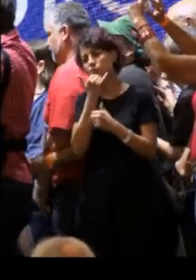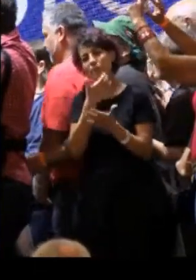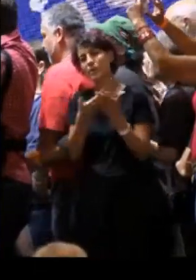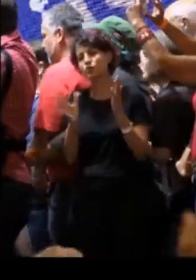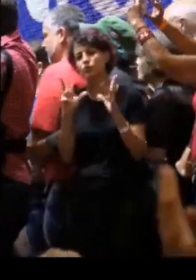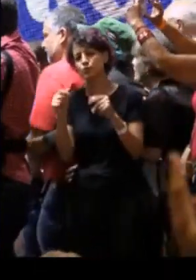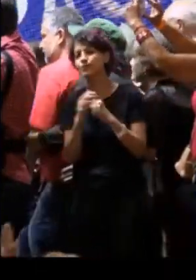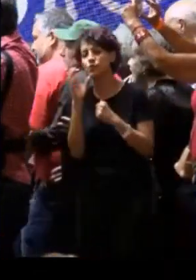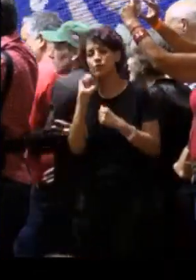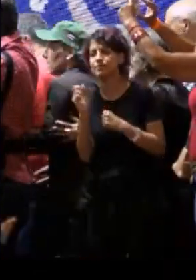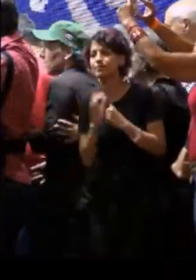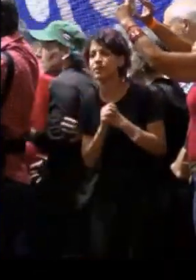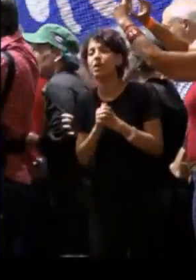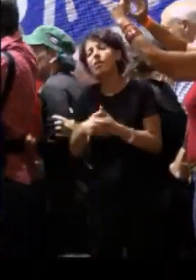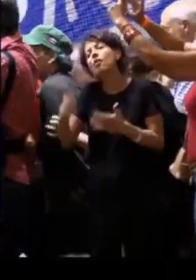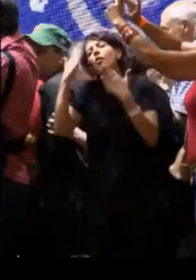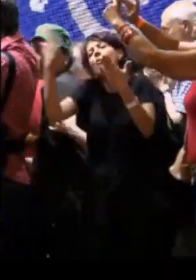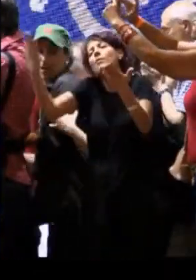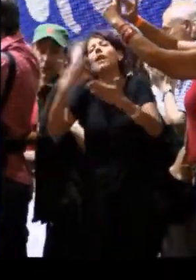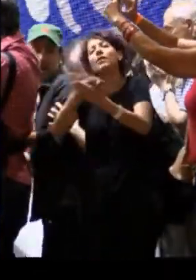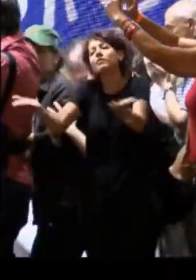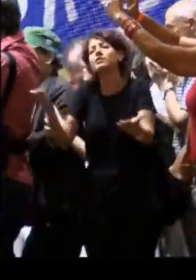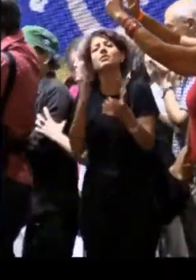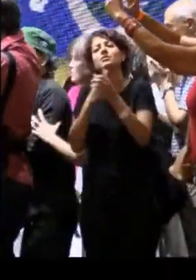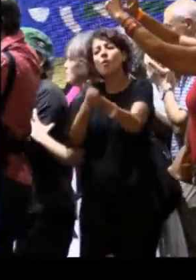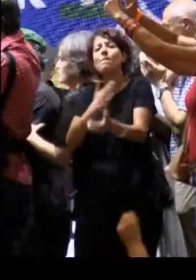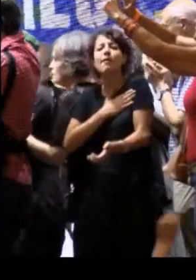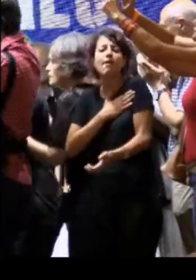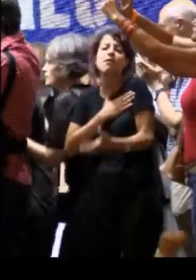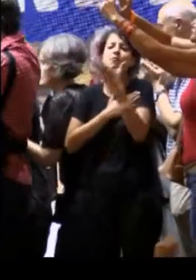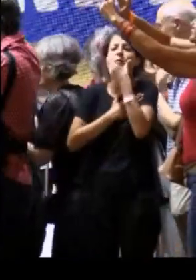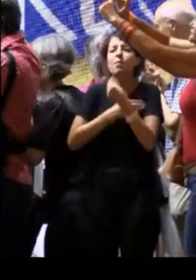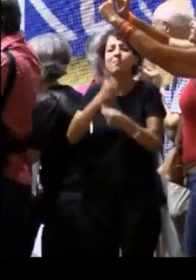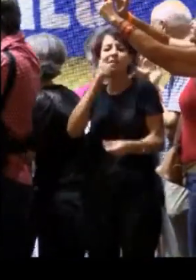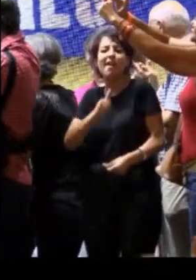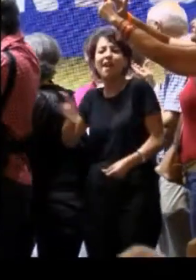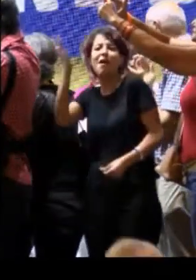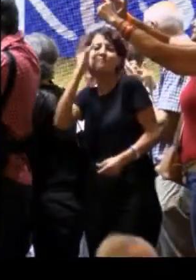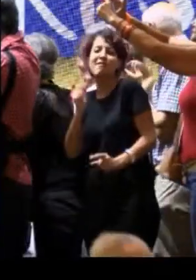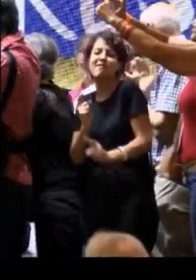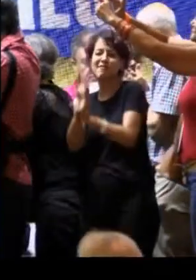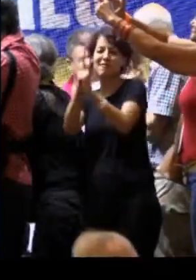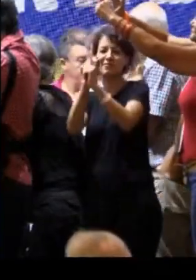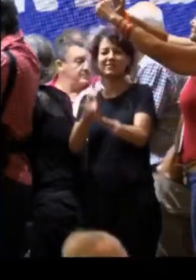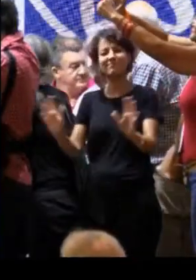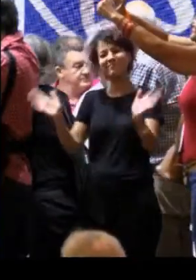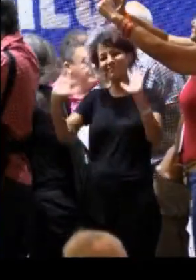companheiros e companheiras. E até amanhã, se Deus quiser.